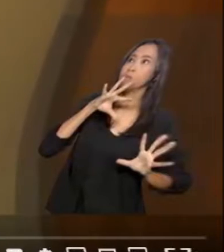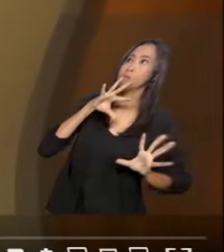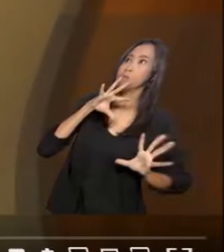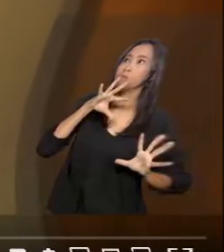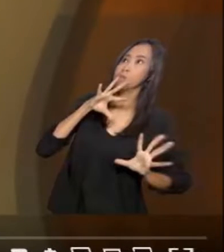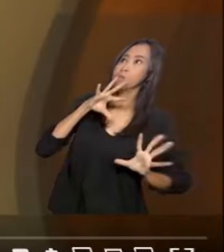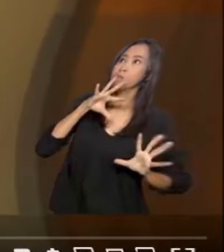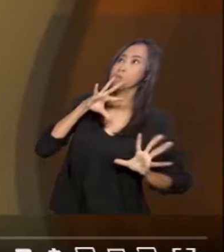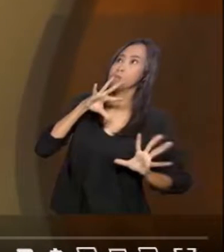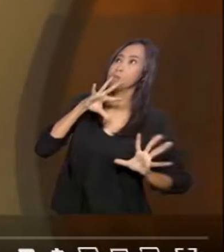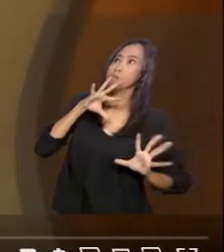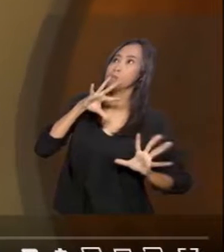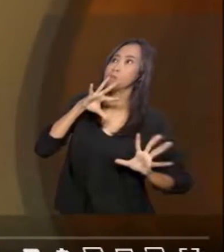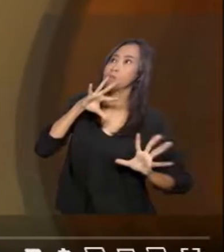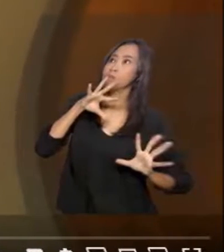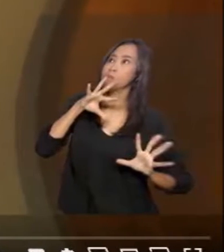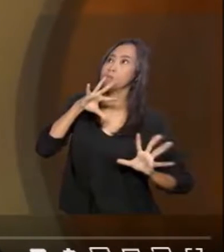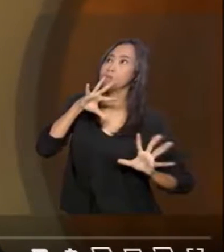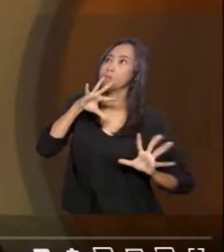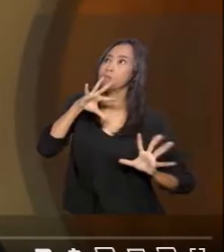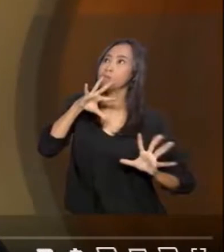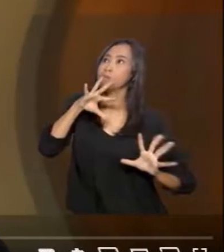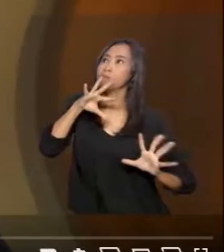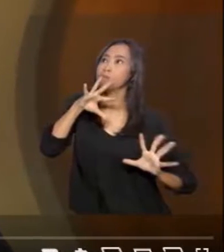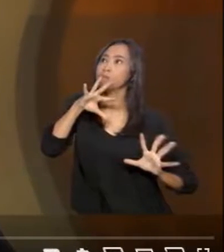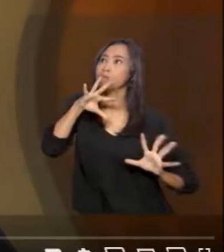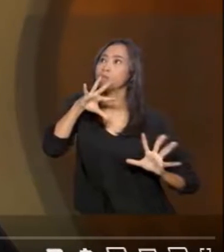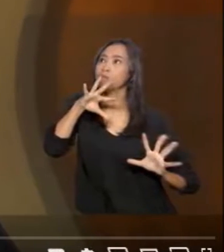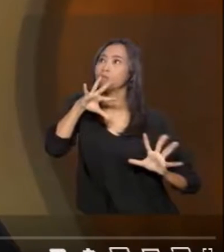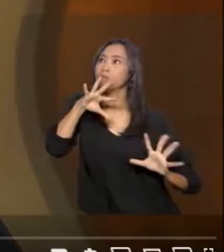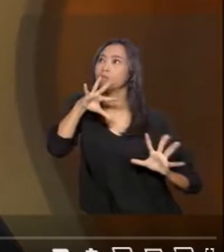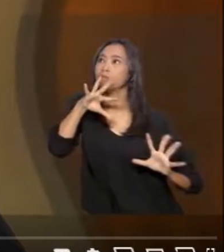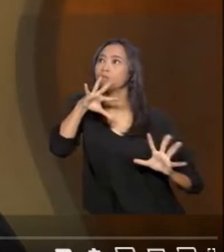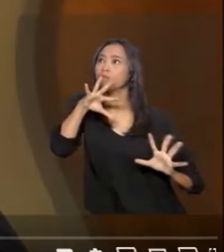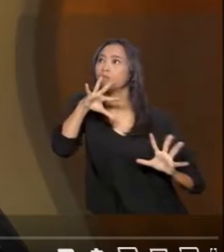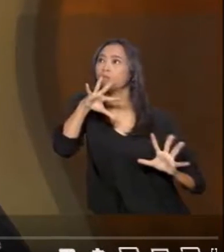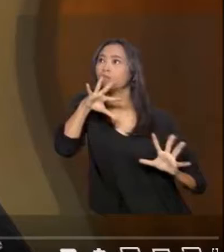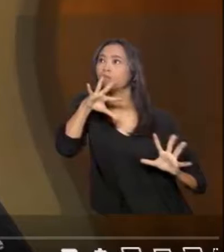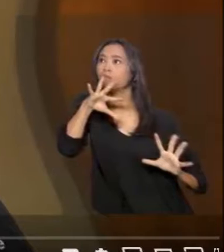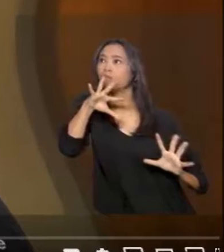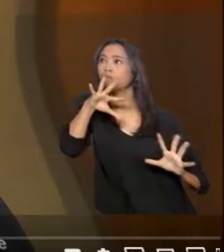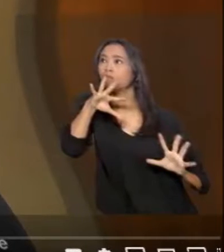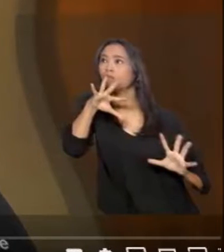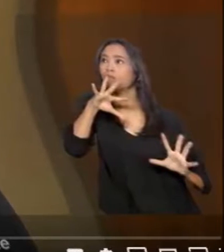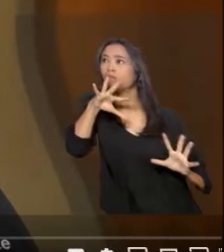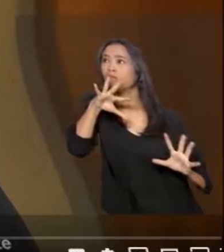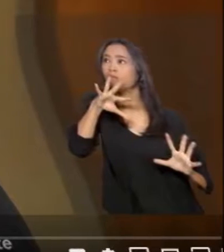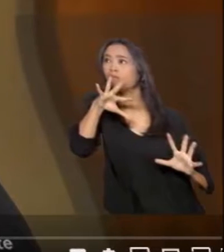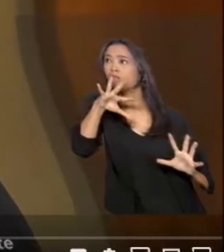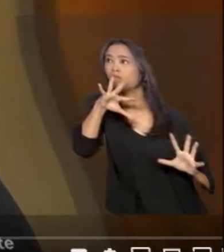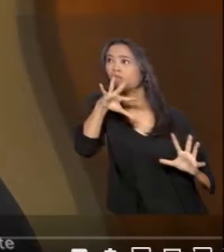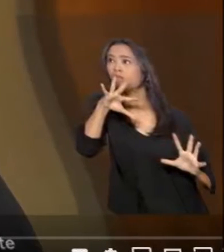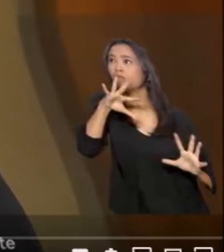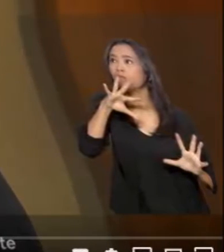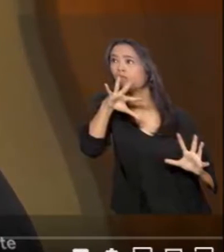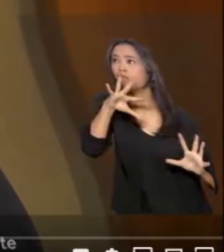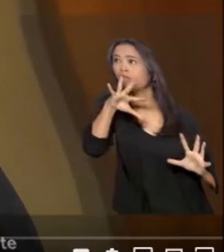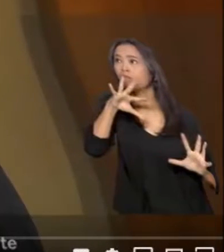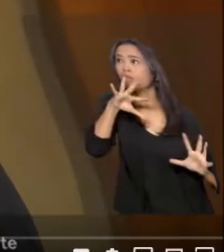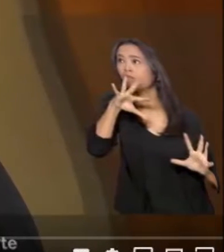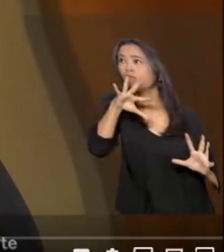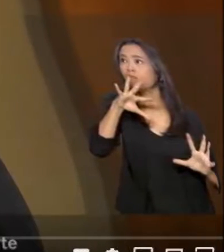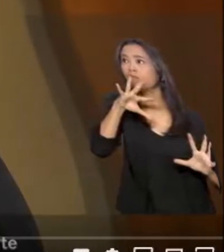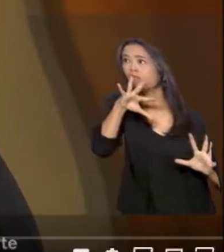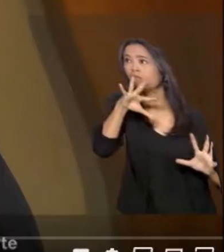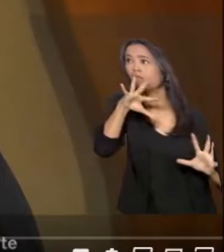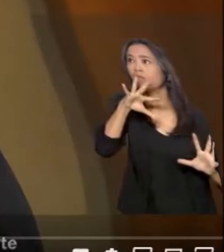hoje, um país amigo de todos e responsável pela proteção da sua floresta amazônica. Boa